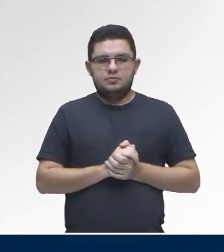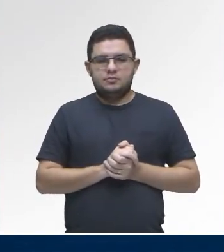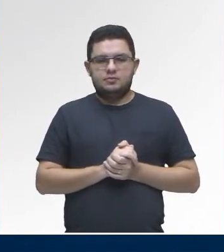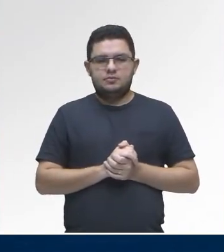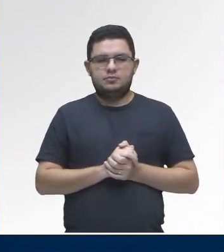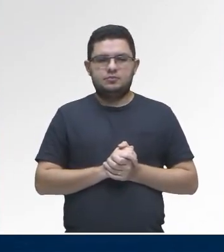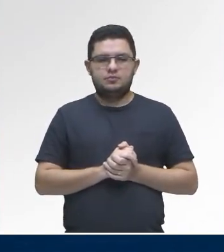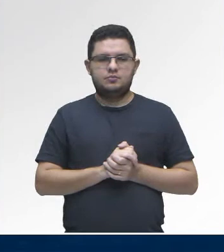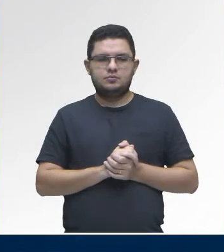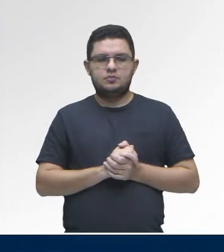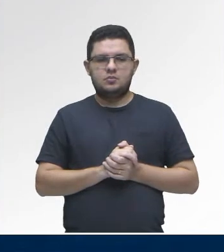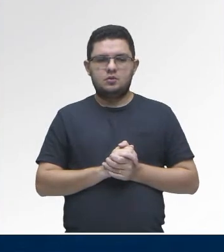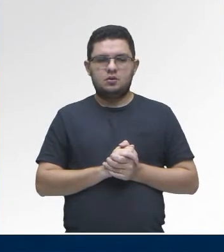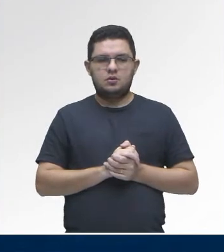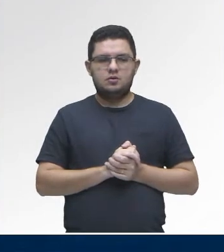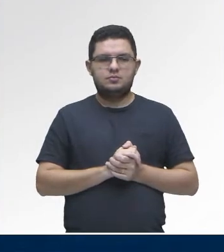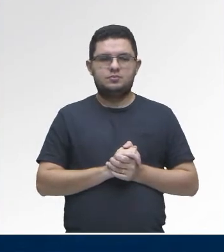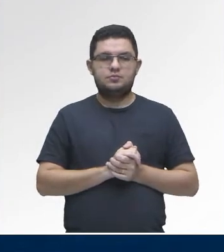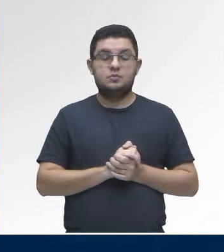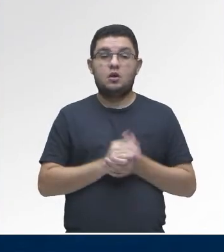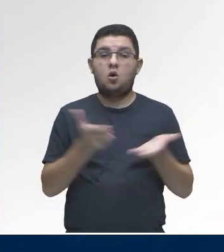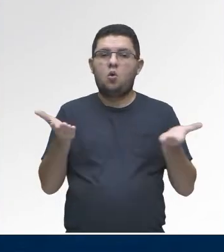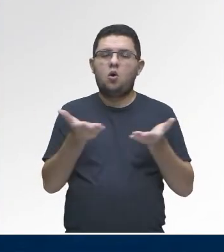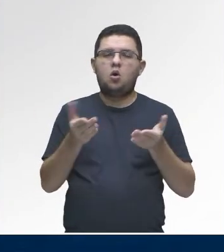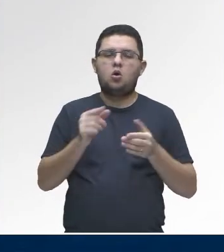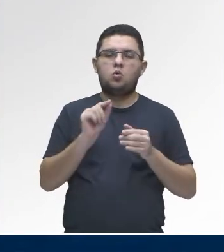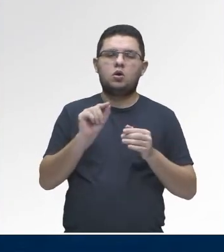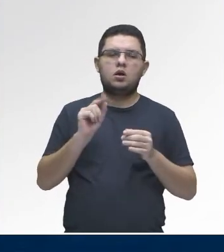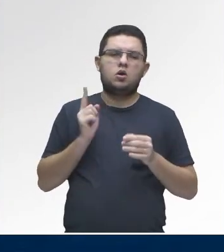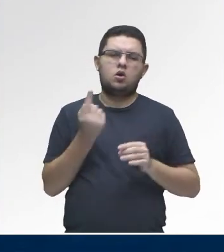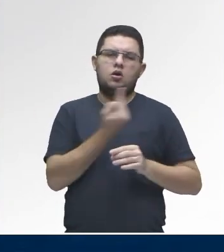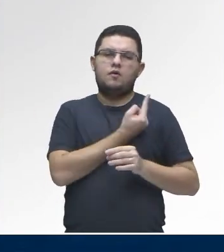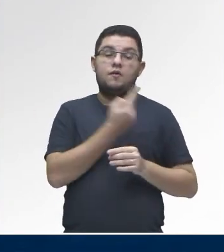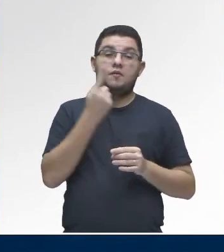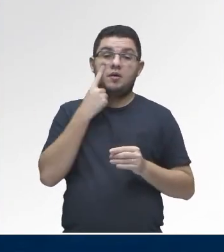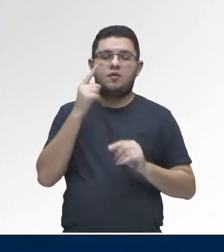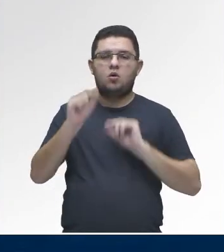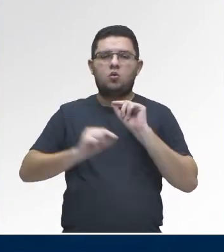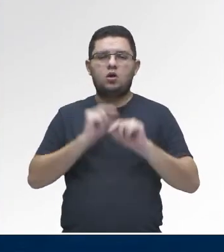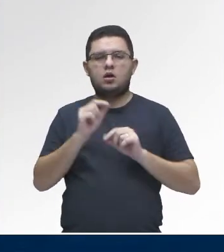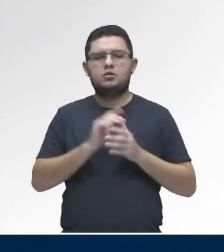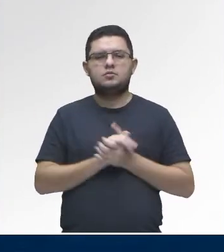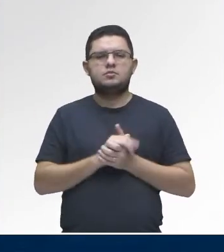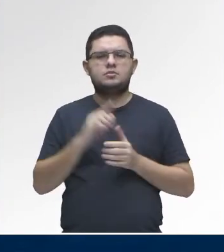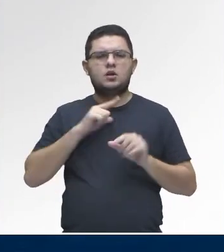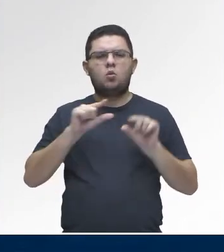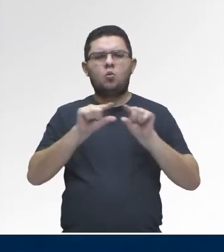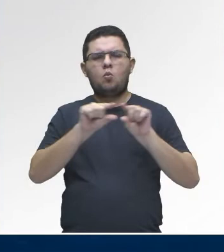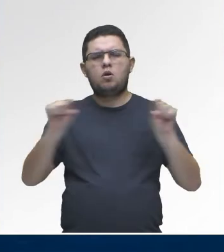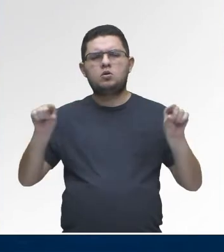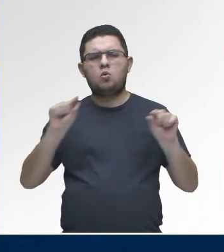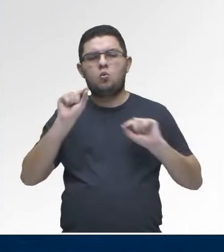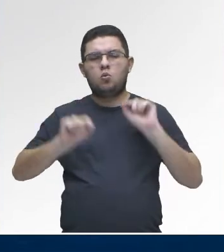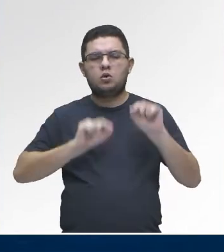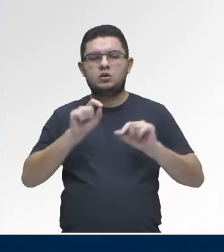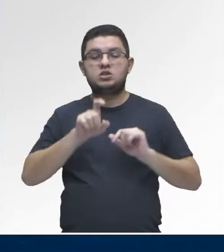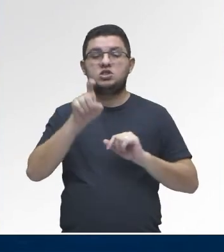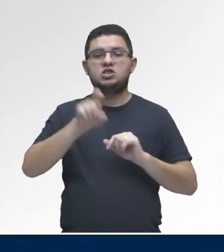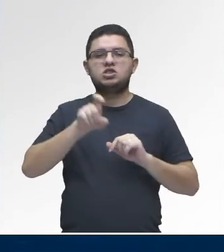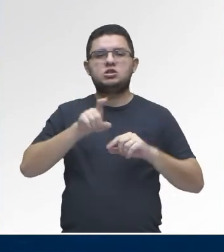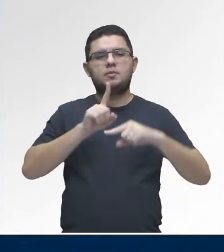Então, agora a gente vai verificar essa equação aqui, ó. X mais 2 igual